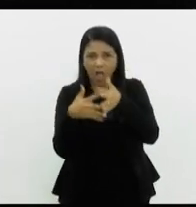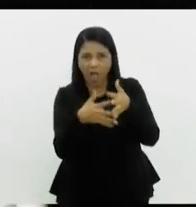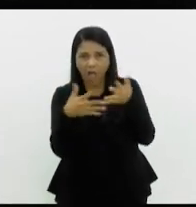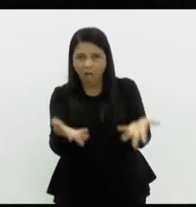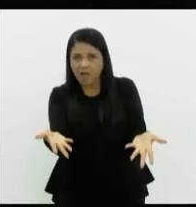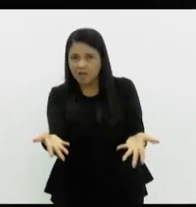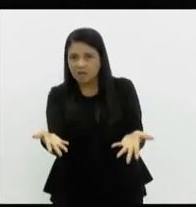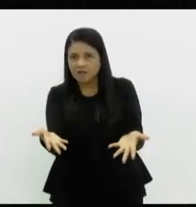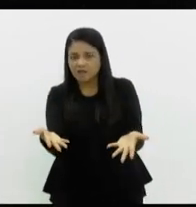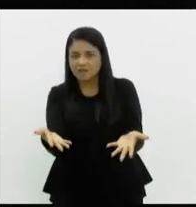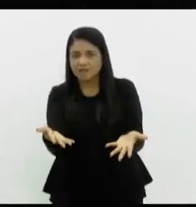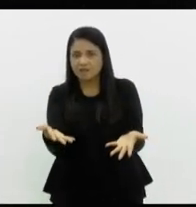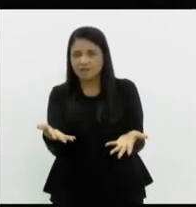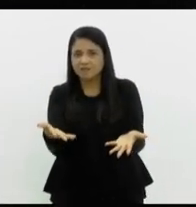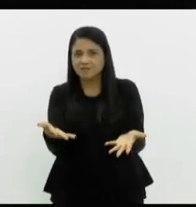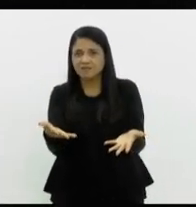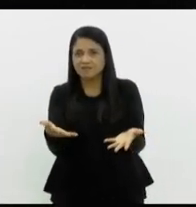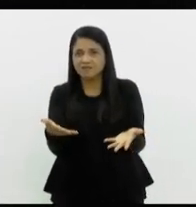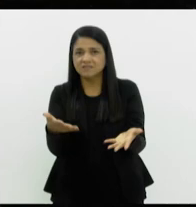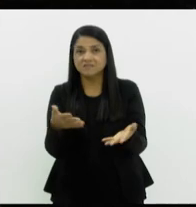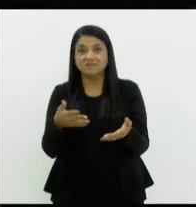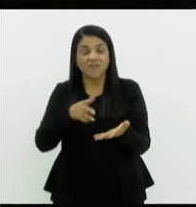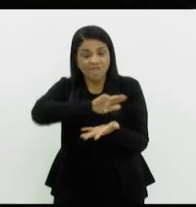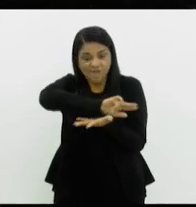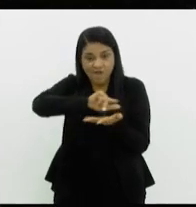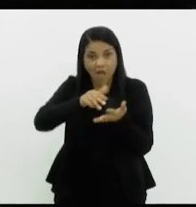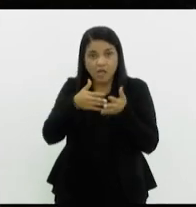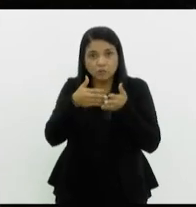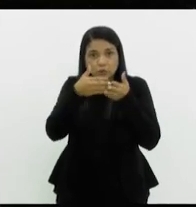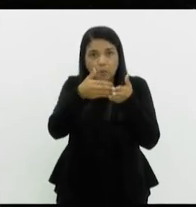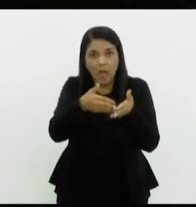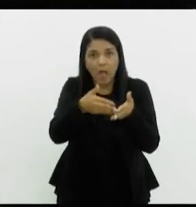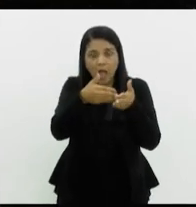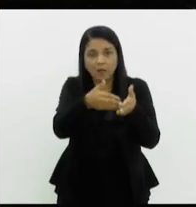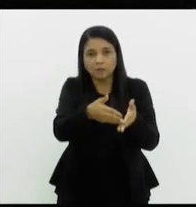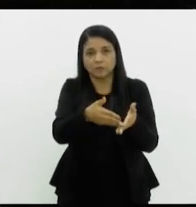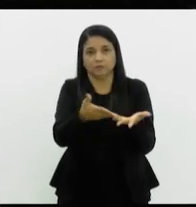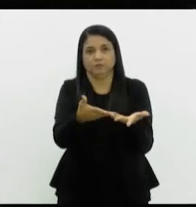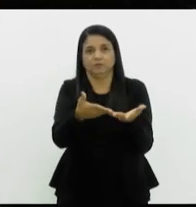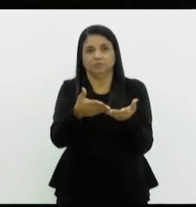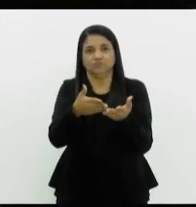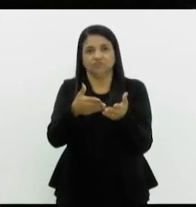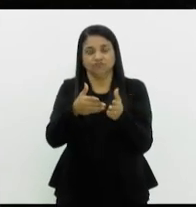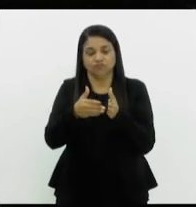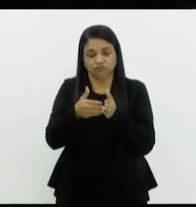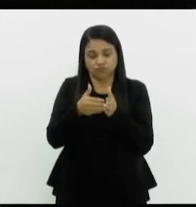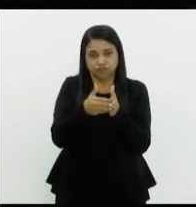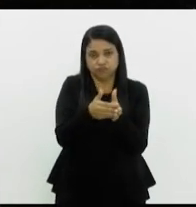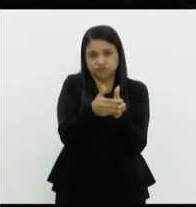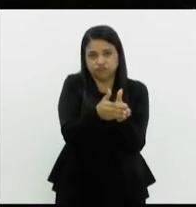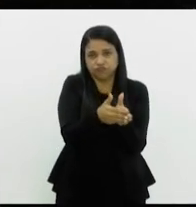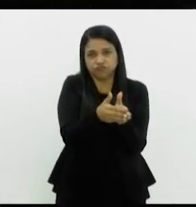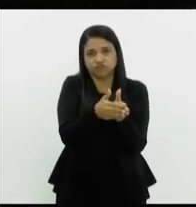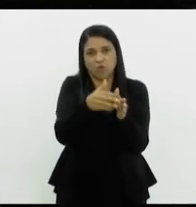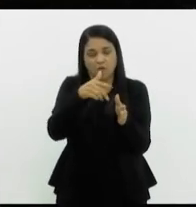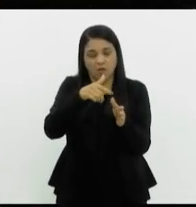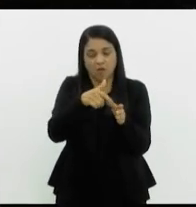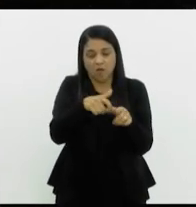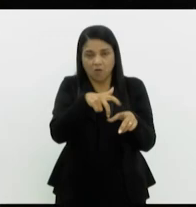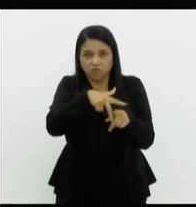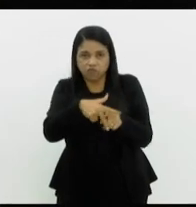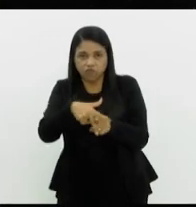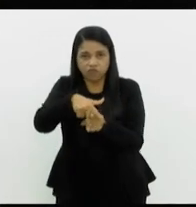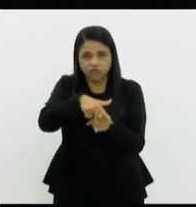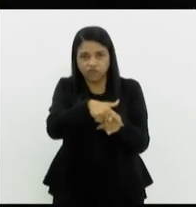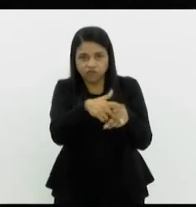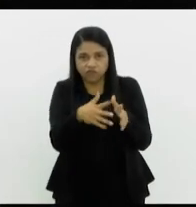aconteceu? Vários barcos, vários jet skis foram levados para tentar ajudar, né, a recuperar, a